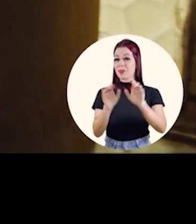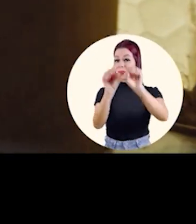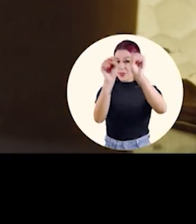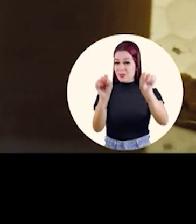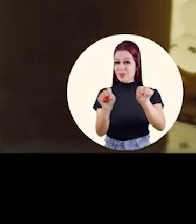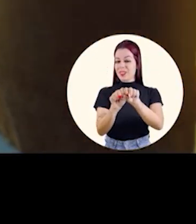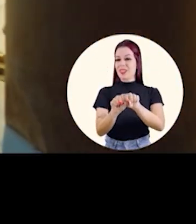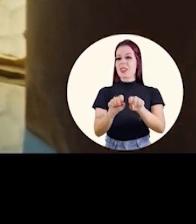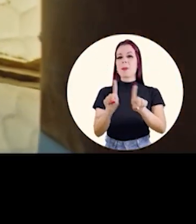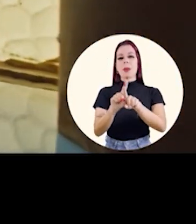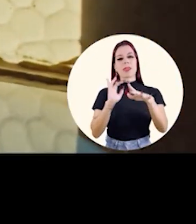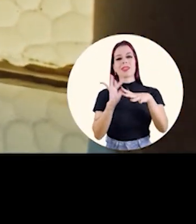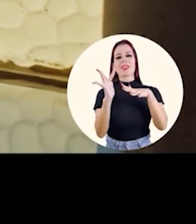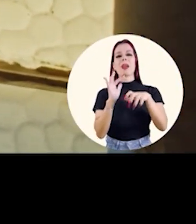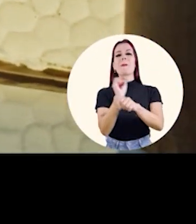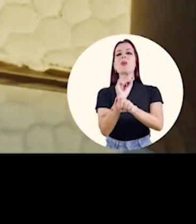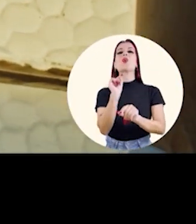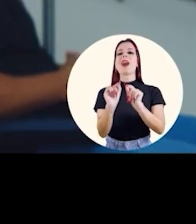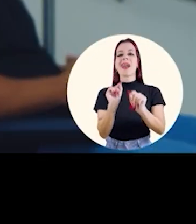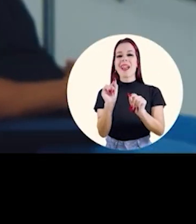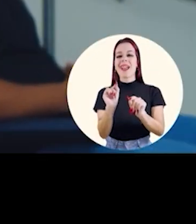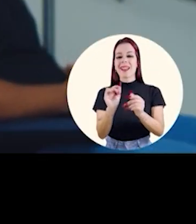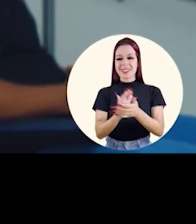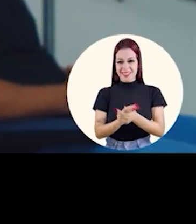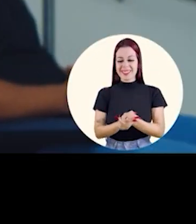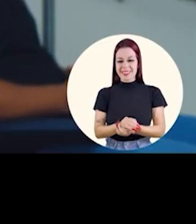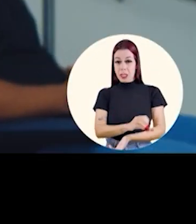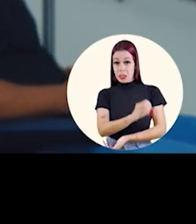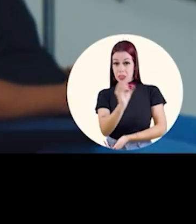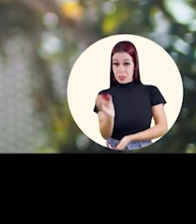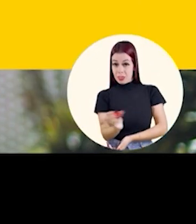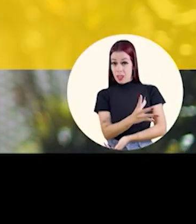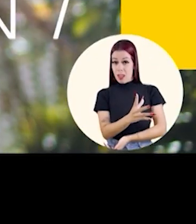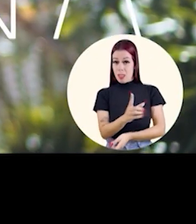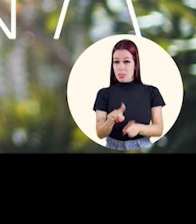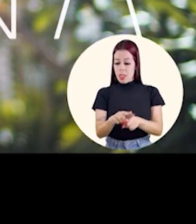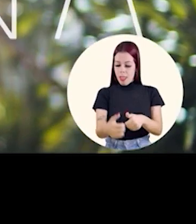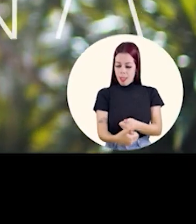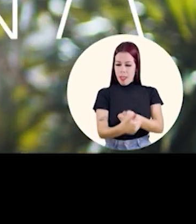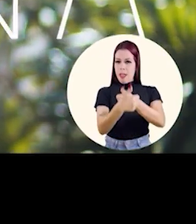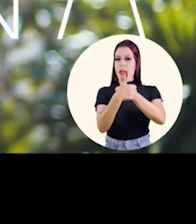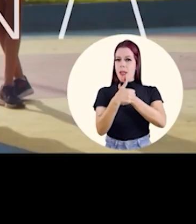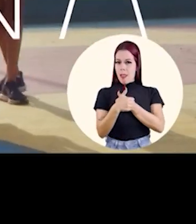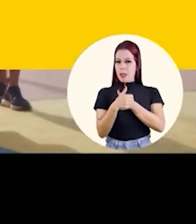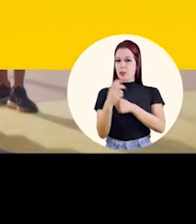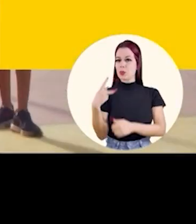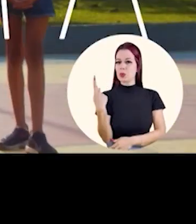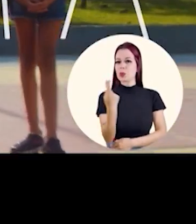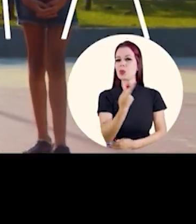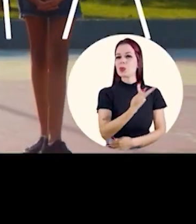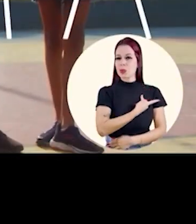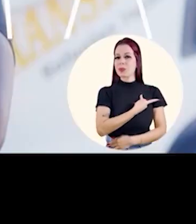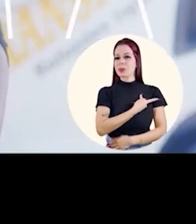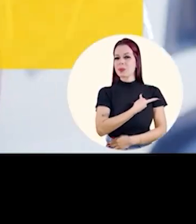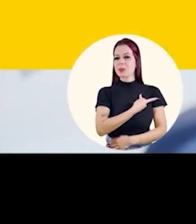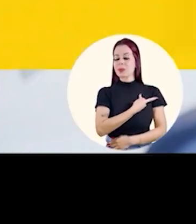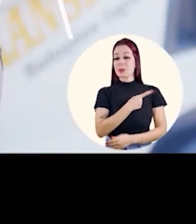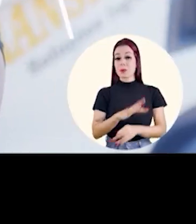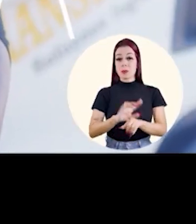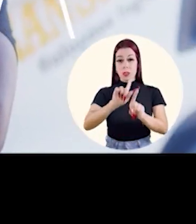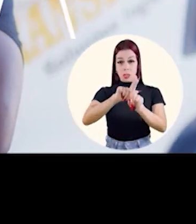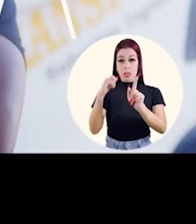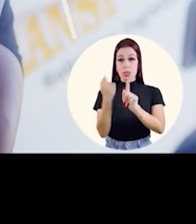sua casa pelas plataformas e redes sociais tá esperando o quê moderna próxima